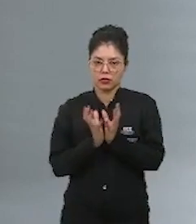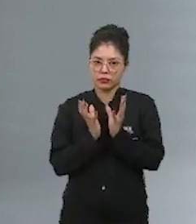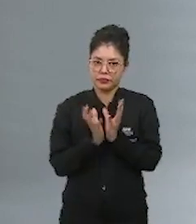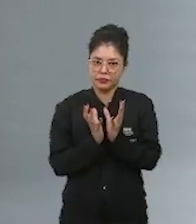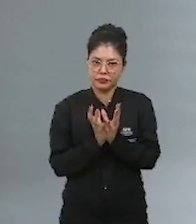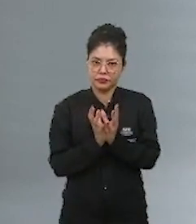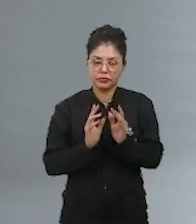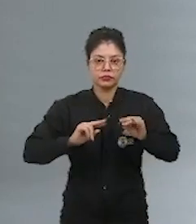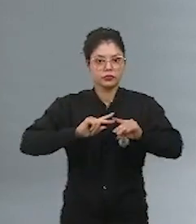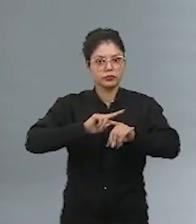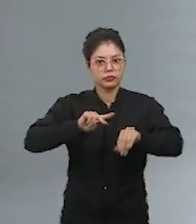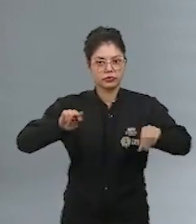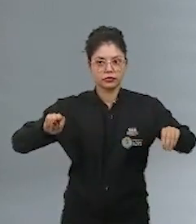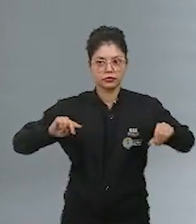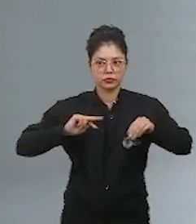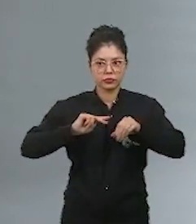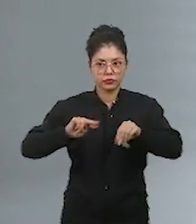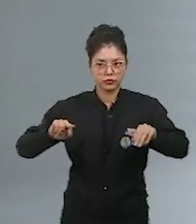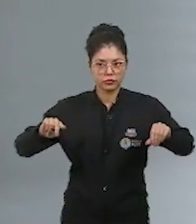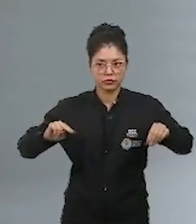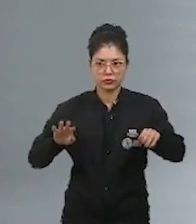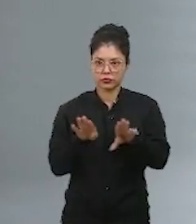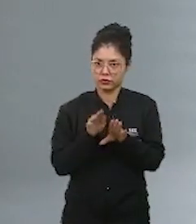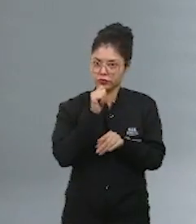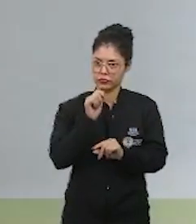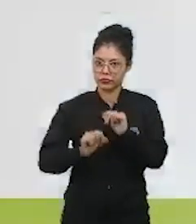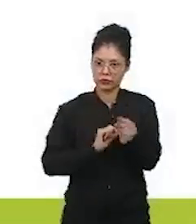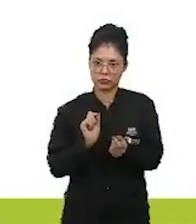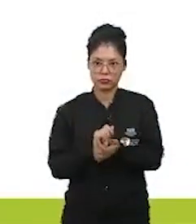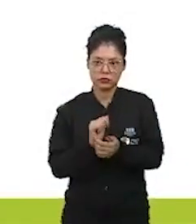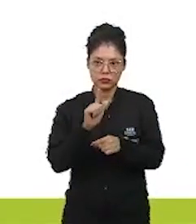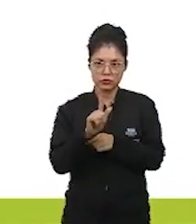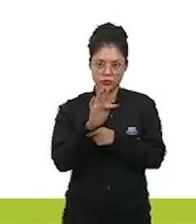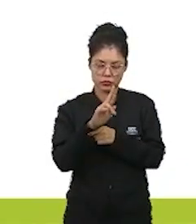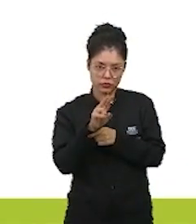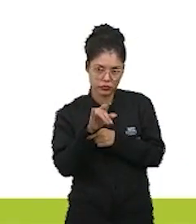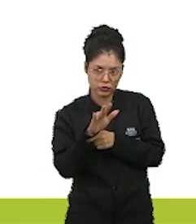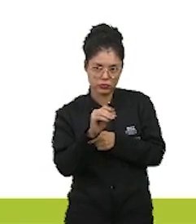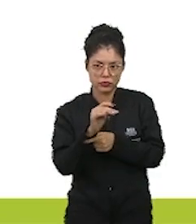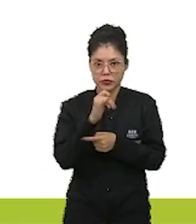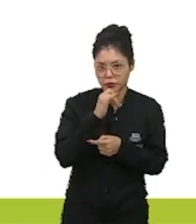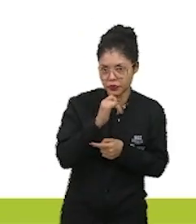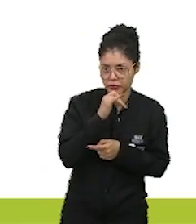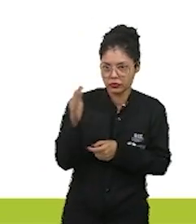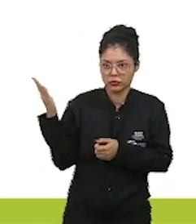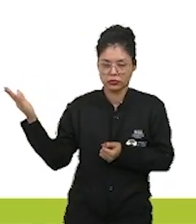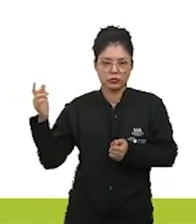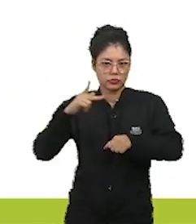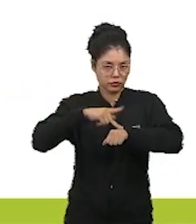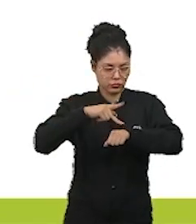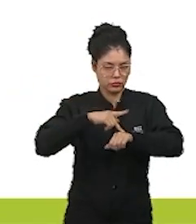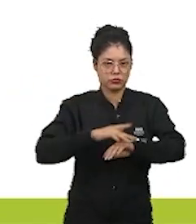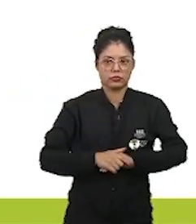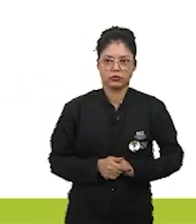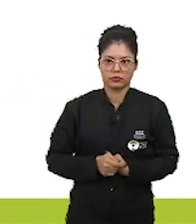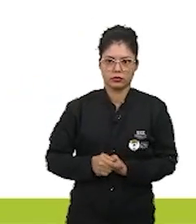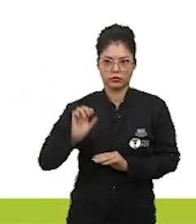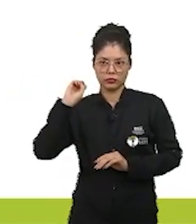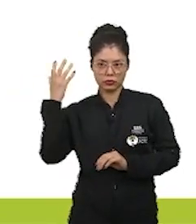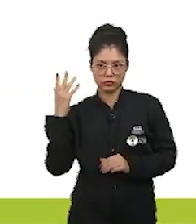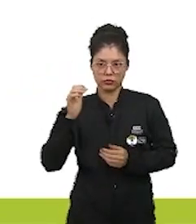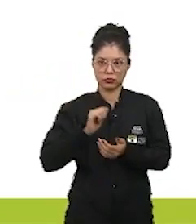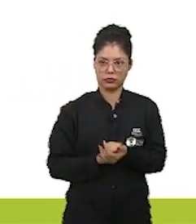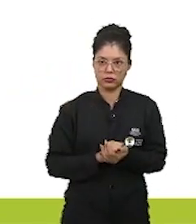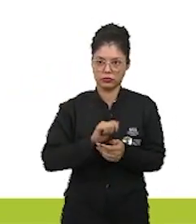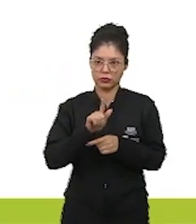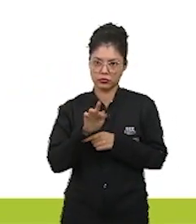de minerais. Aqui eu mostrei para vocês o granito, que é um exemplo aí de uma rocha. No caso do